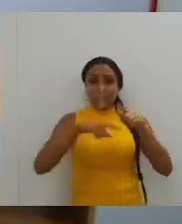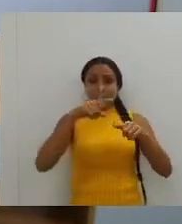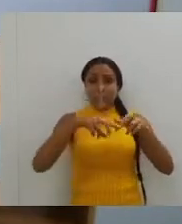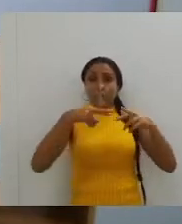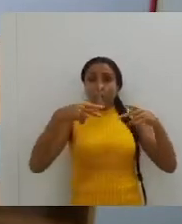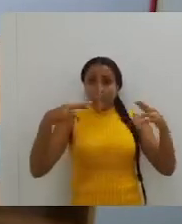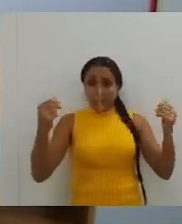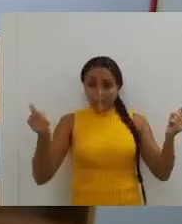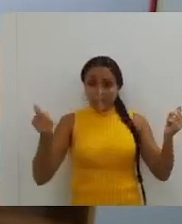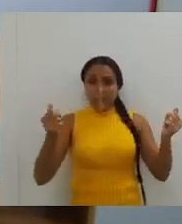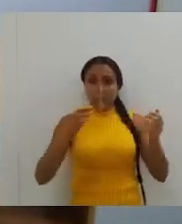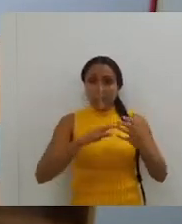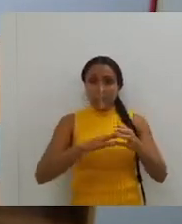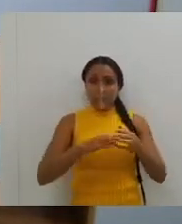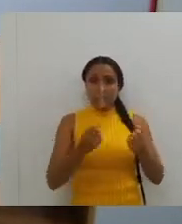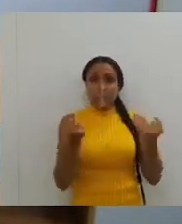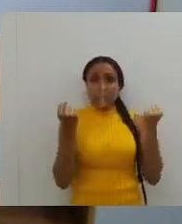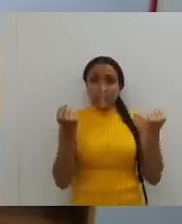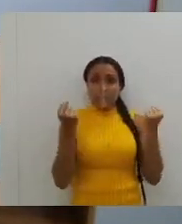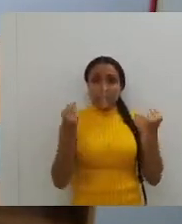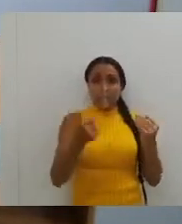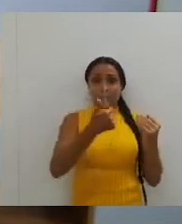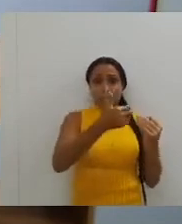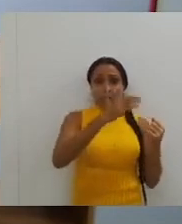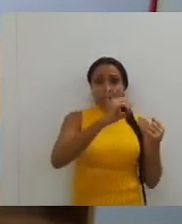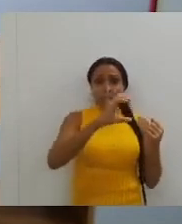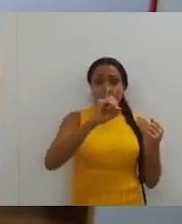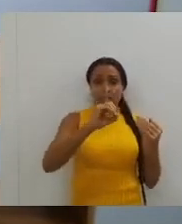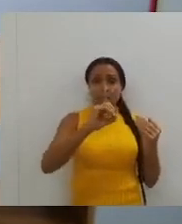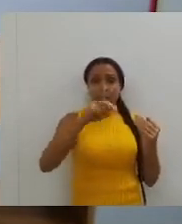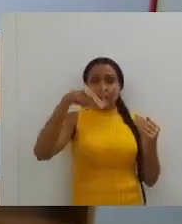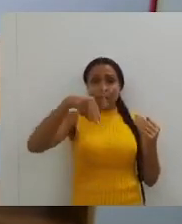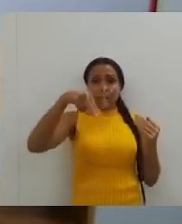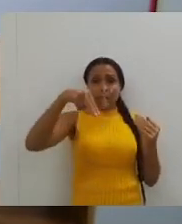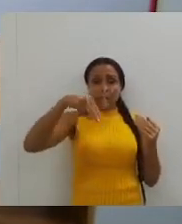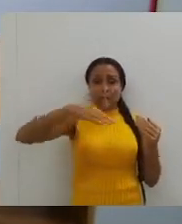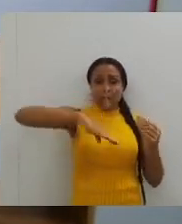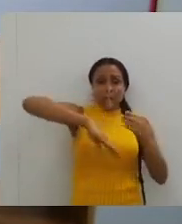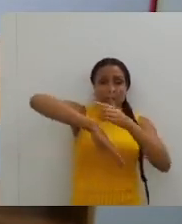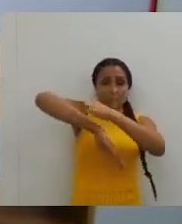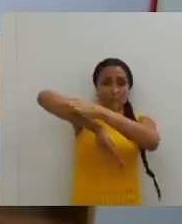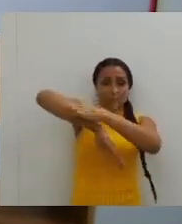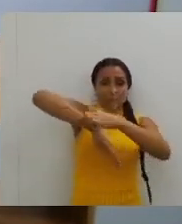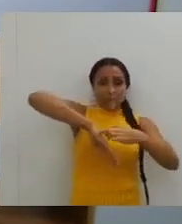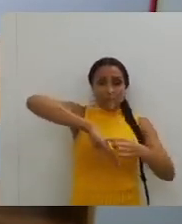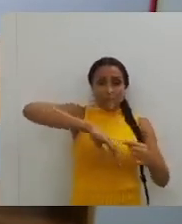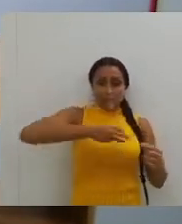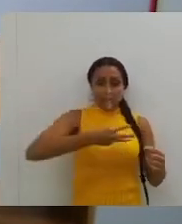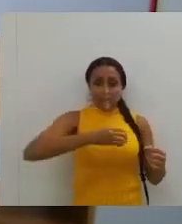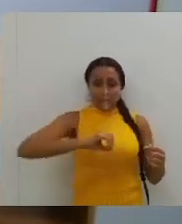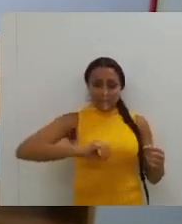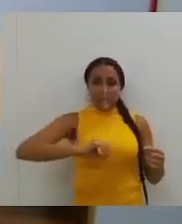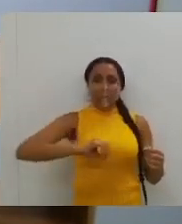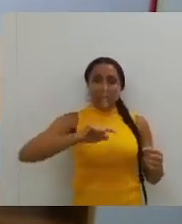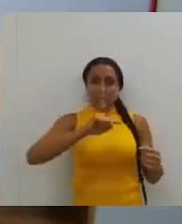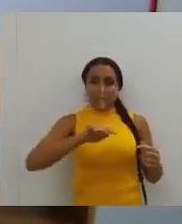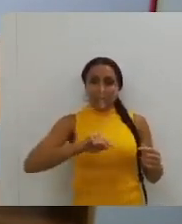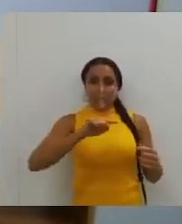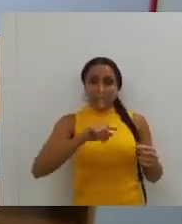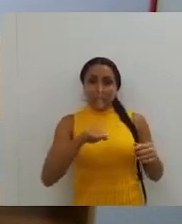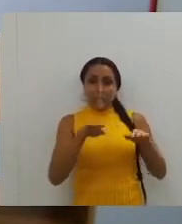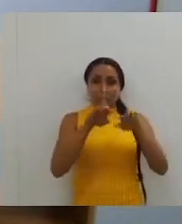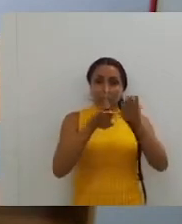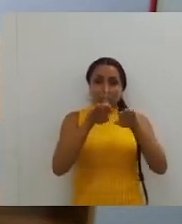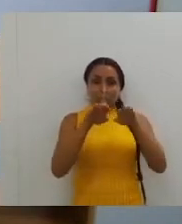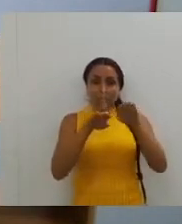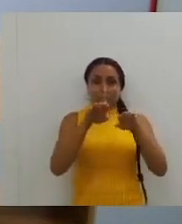de peso 100 newtons no plano inclinado de 30 graus é equilibrado